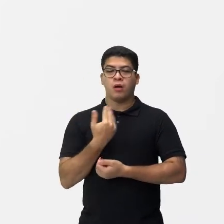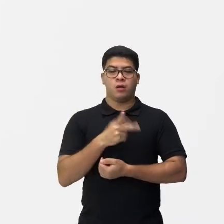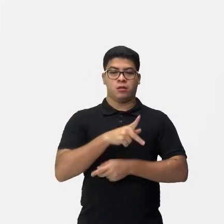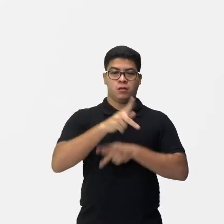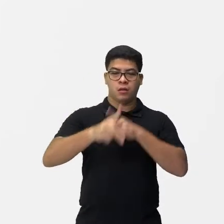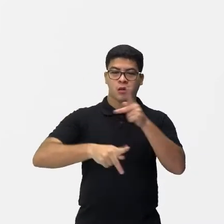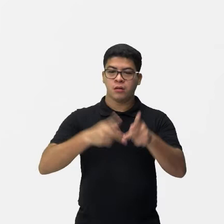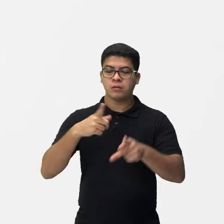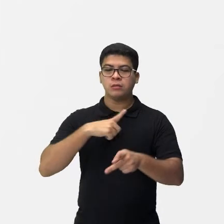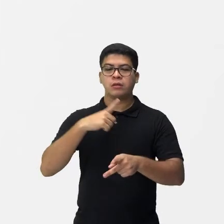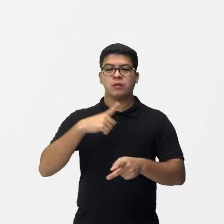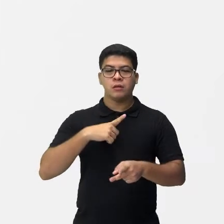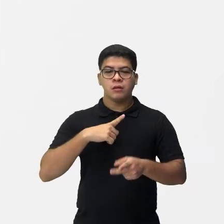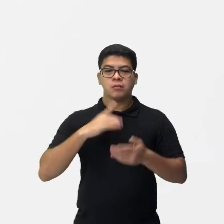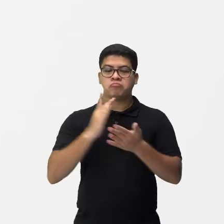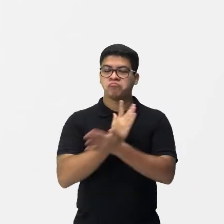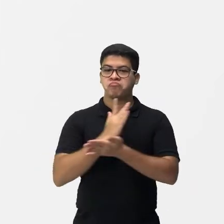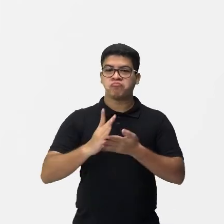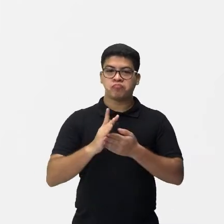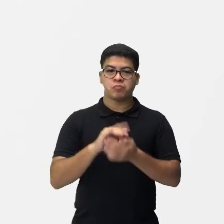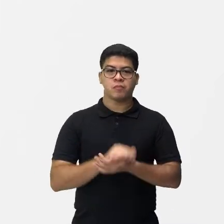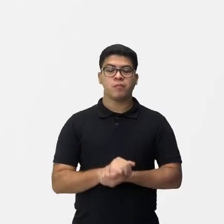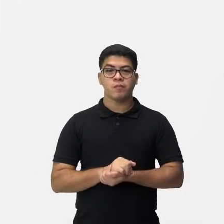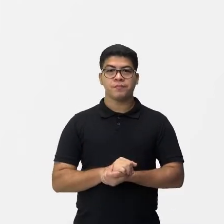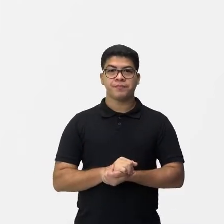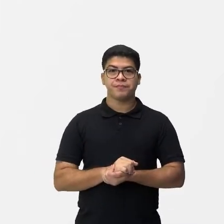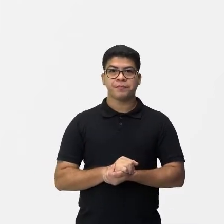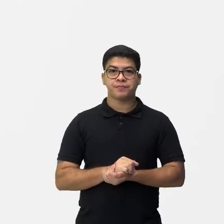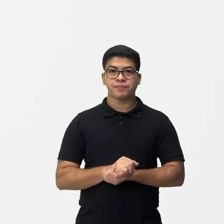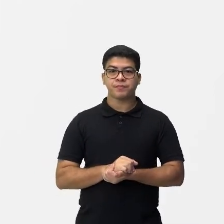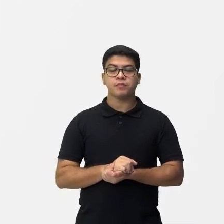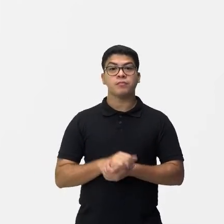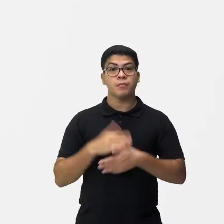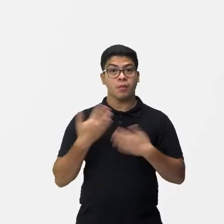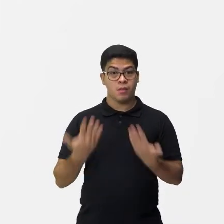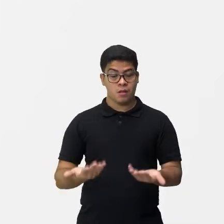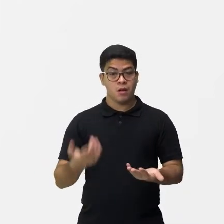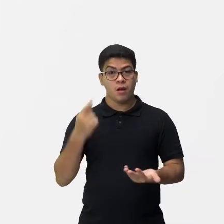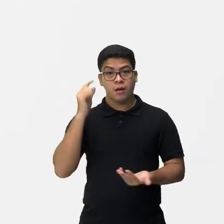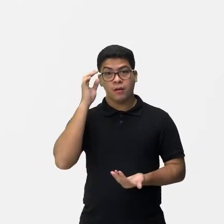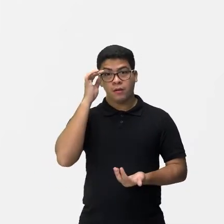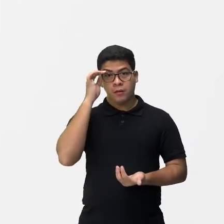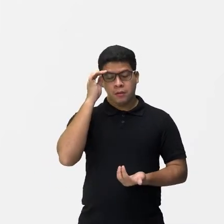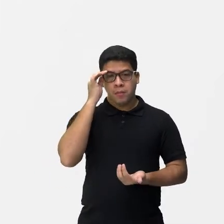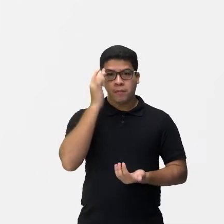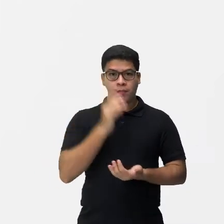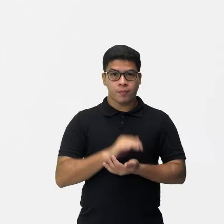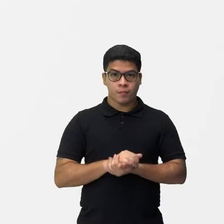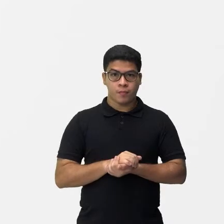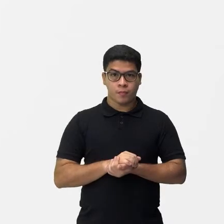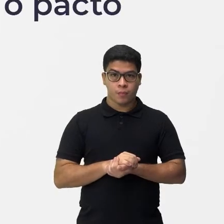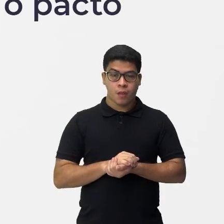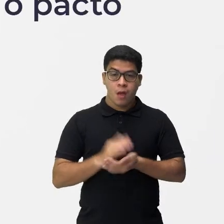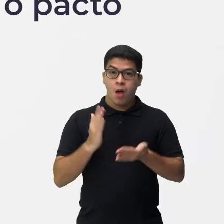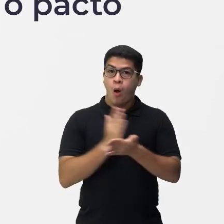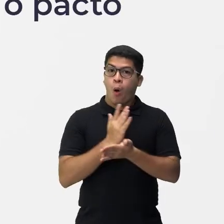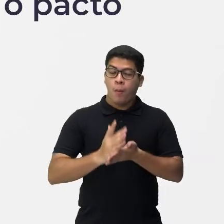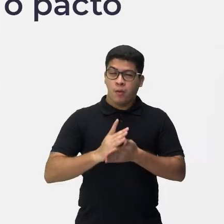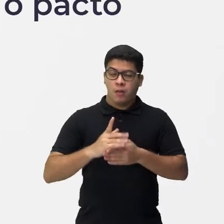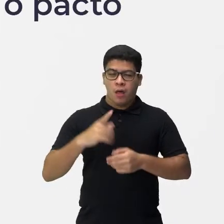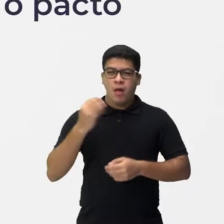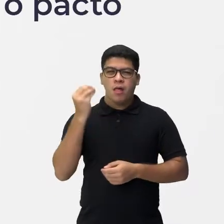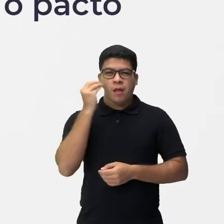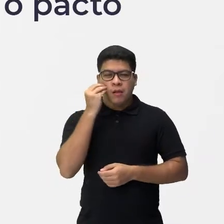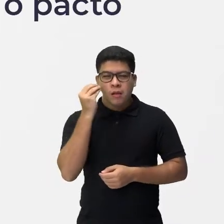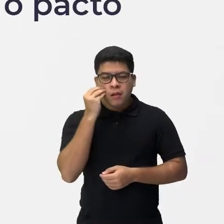vai ver que todos esses bombardeios é que vão levar aí a morte em massa de civis. Então, quando a tentativa de submeter os ingleses ali